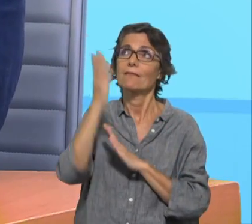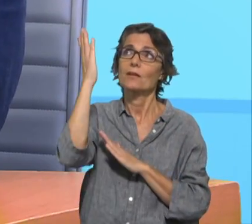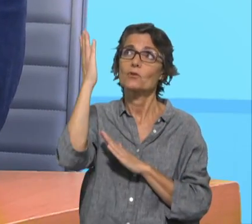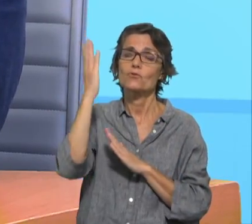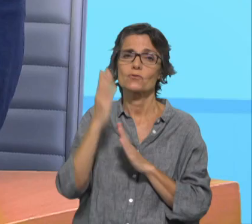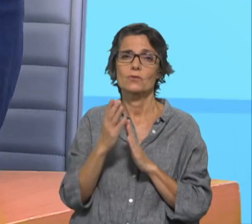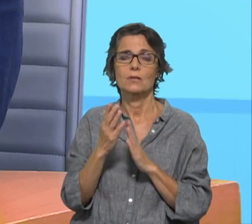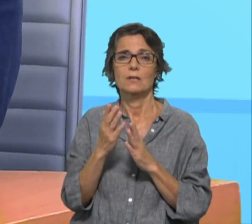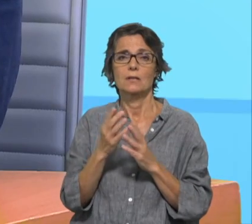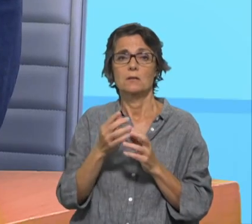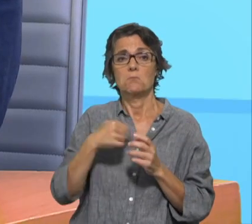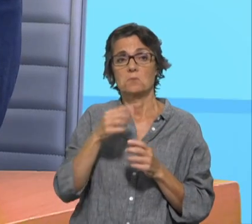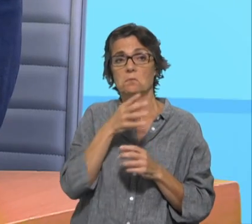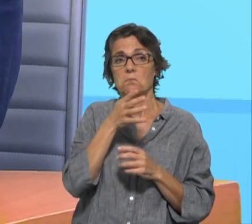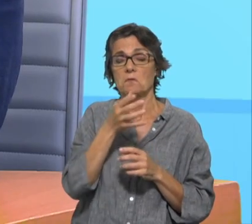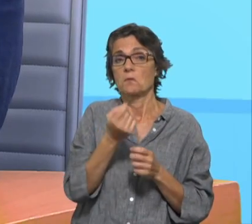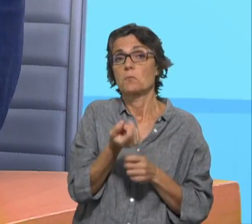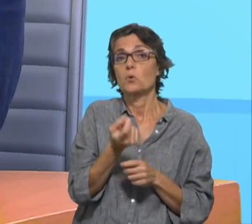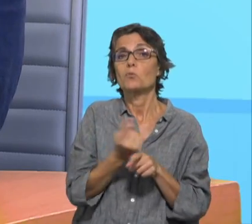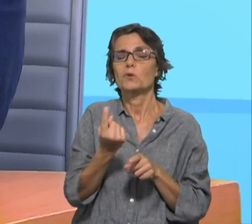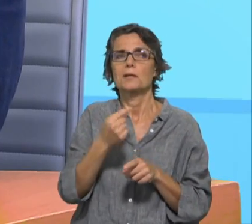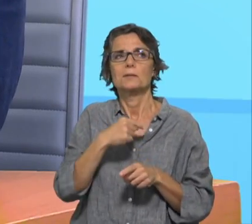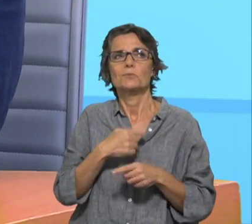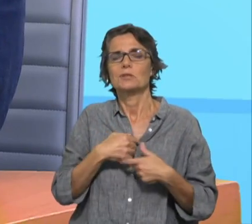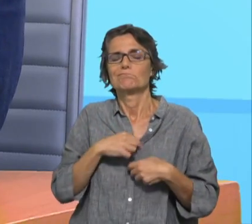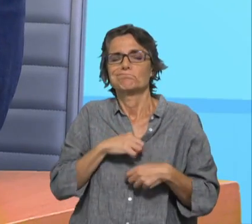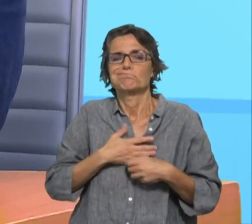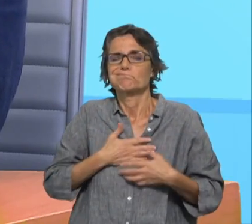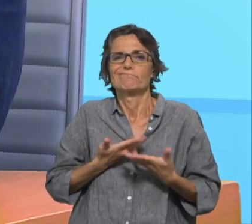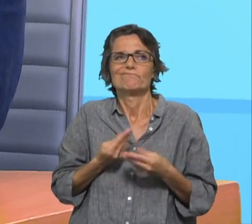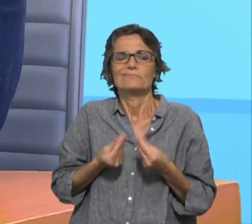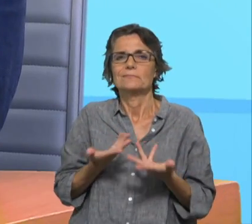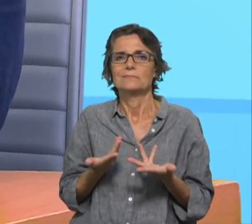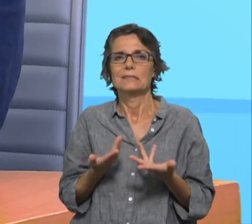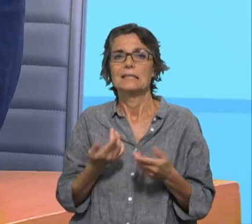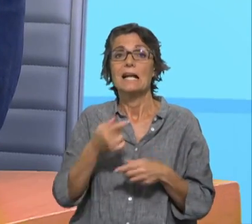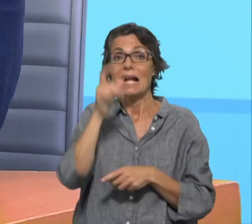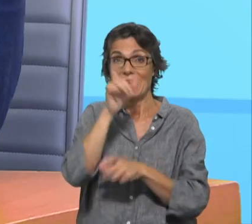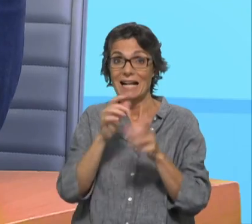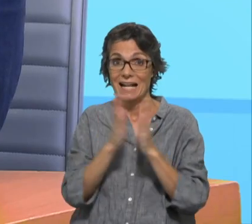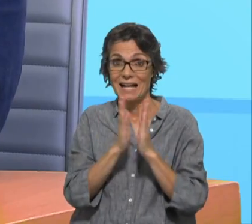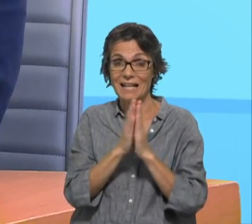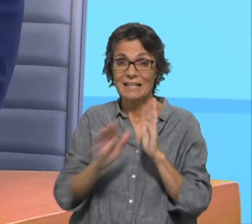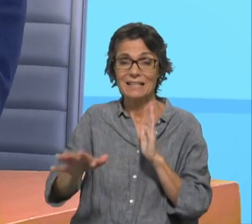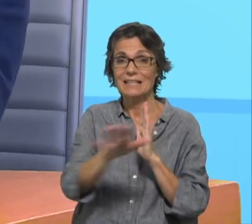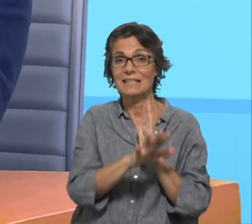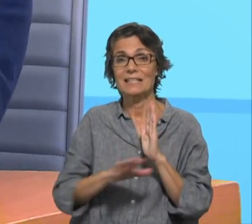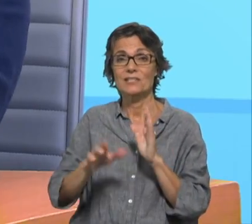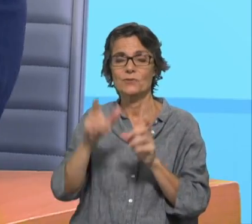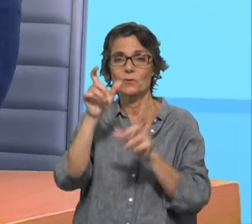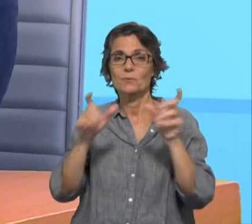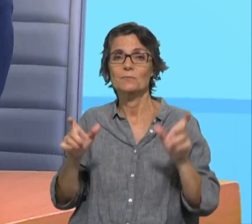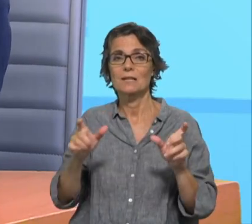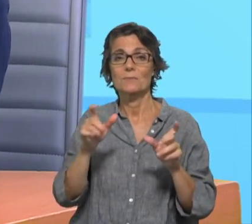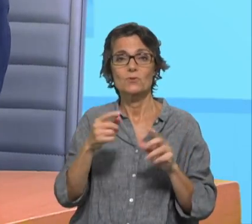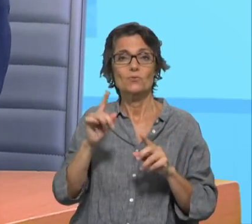pouco no nosso coração. A Igreja não é uma casa cheia de gente. A Igreja é um povo, o povo santo de Deus, cheio de Deus.